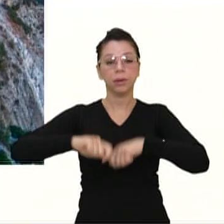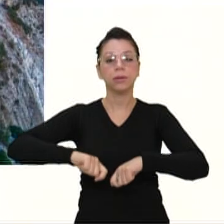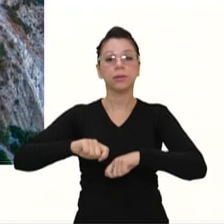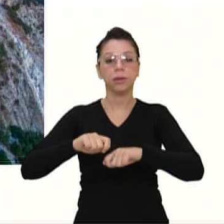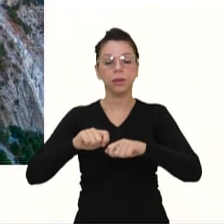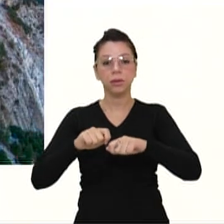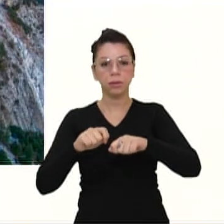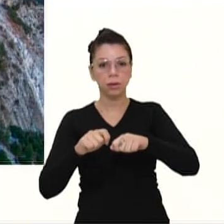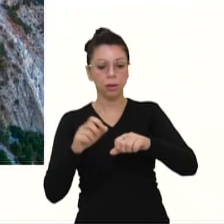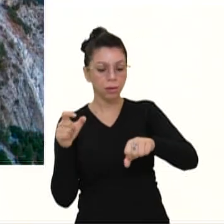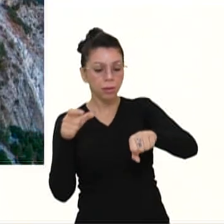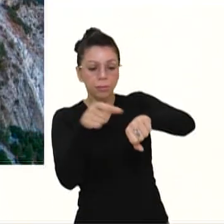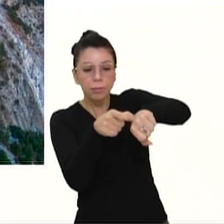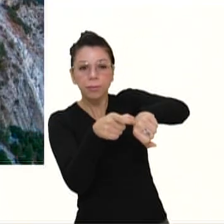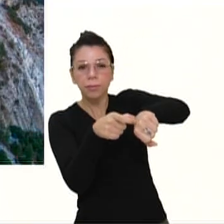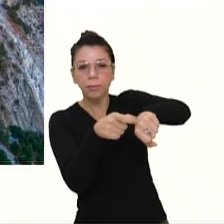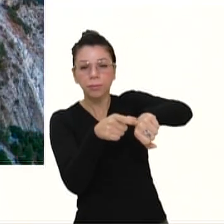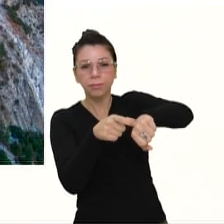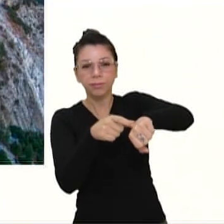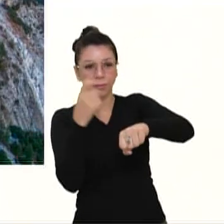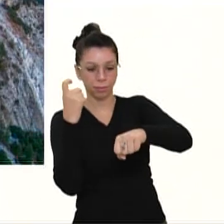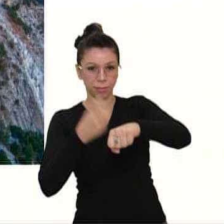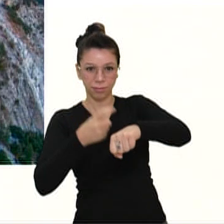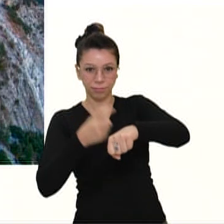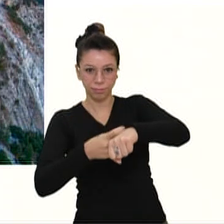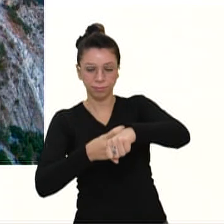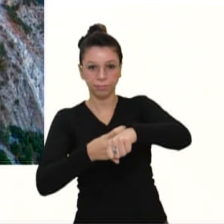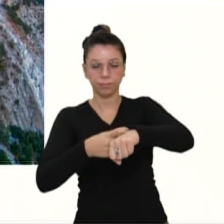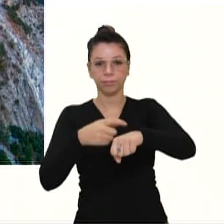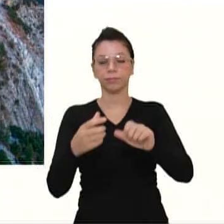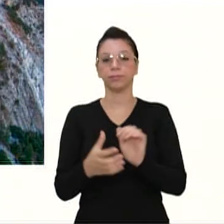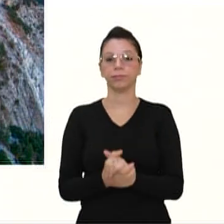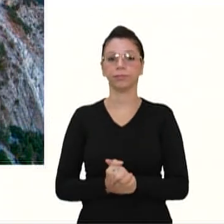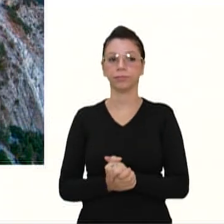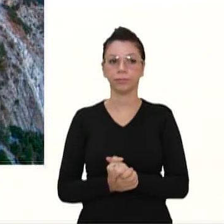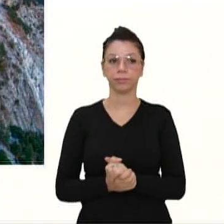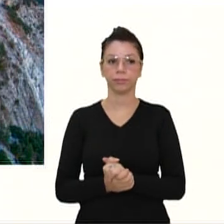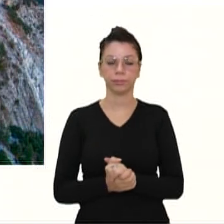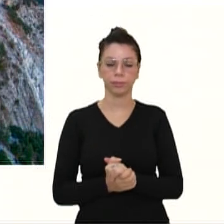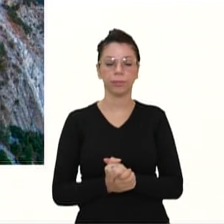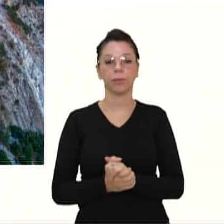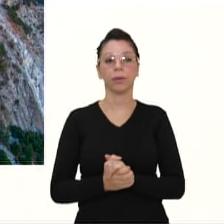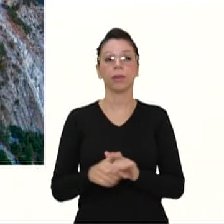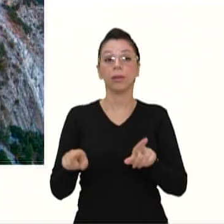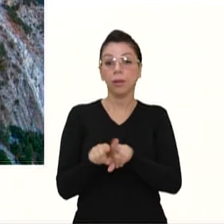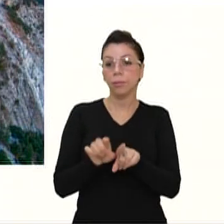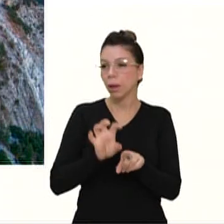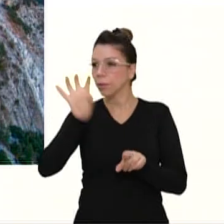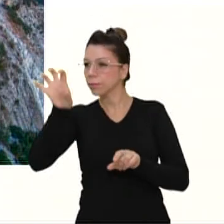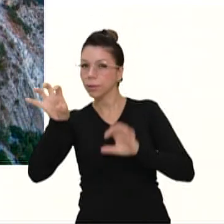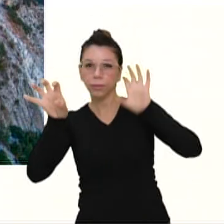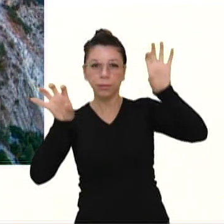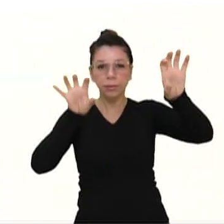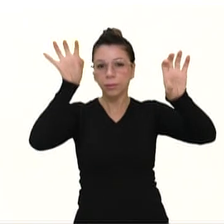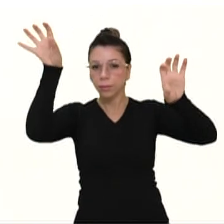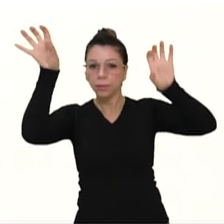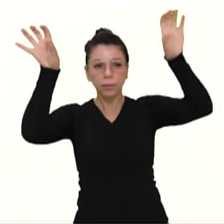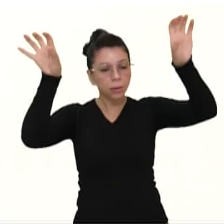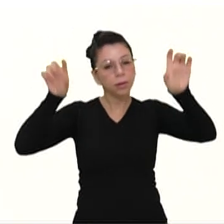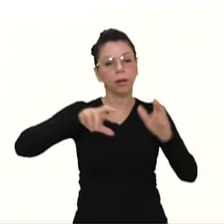rocha. A escalada, que já falamos anteriormente, né, que existe várias modalidades de